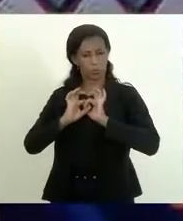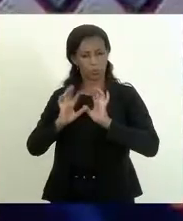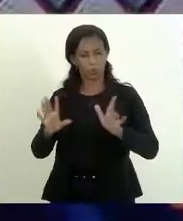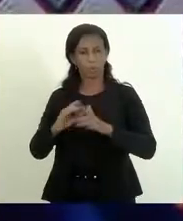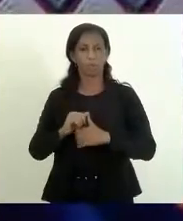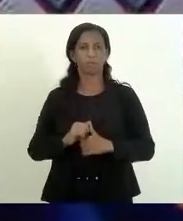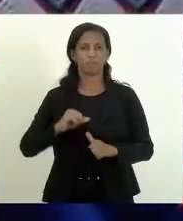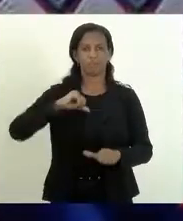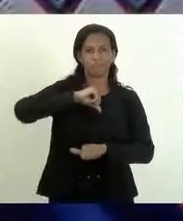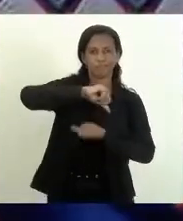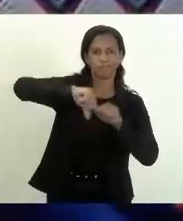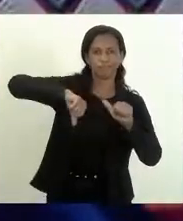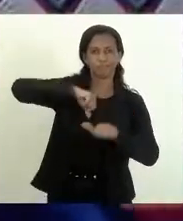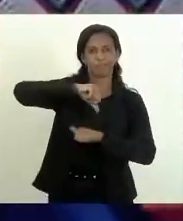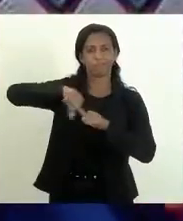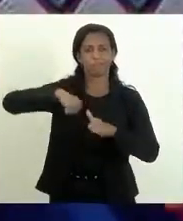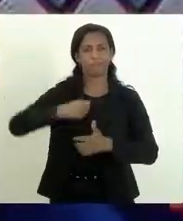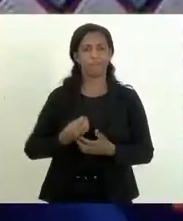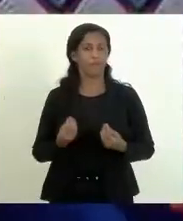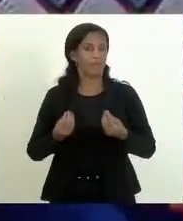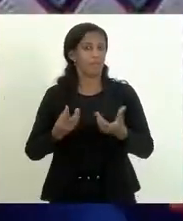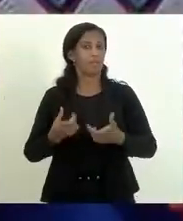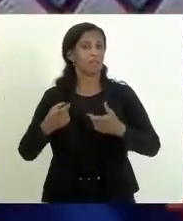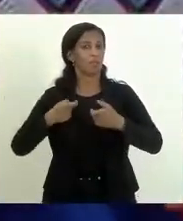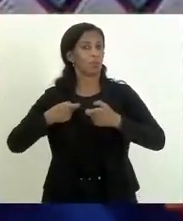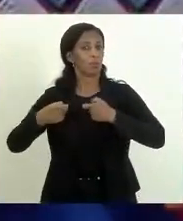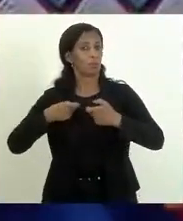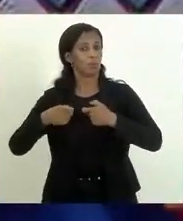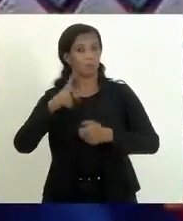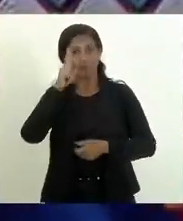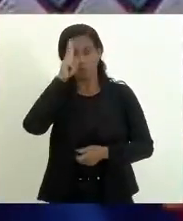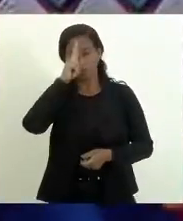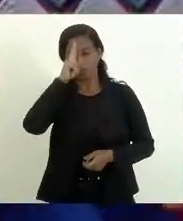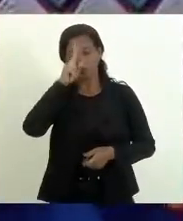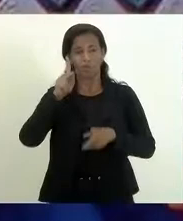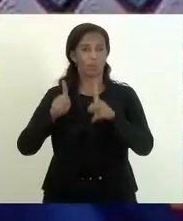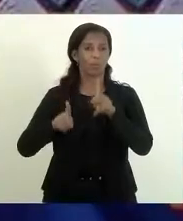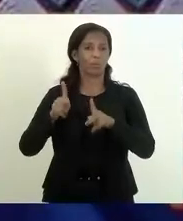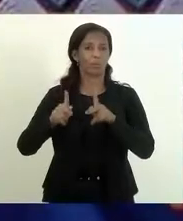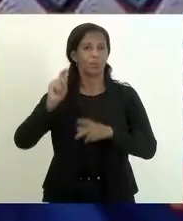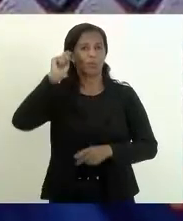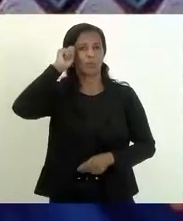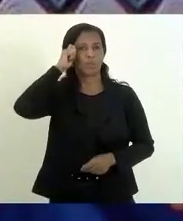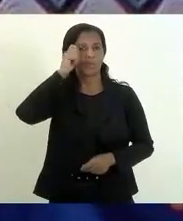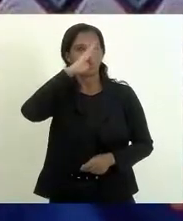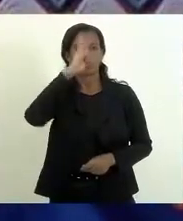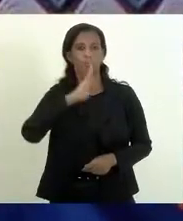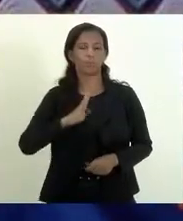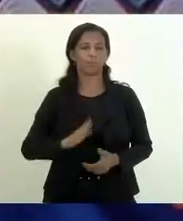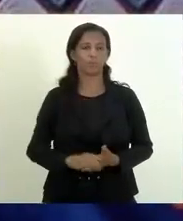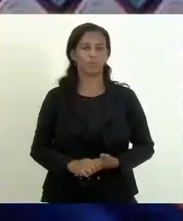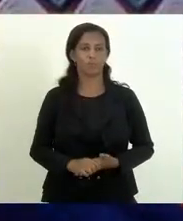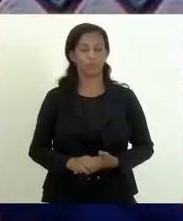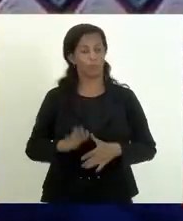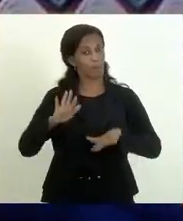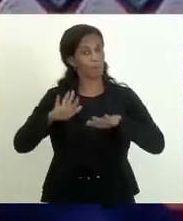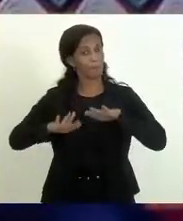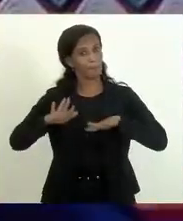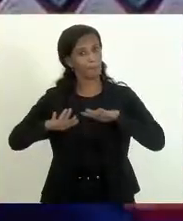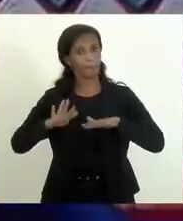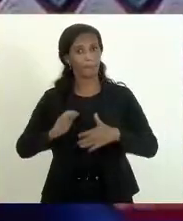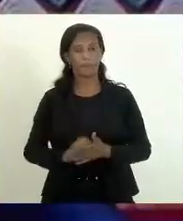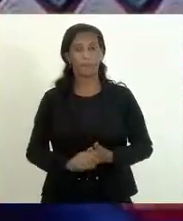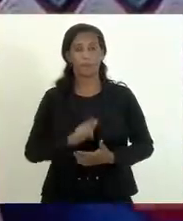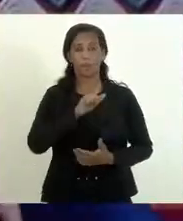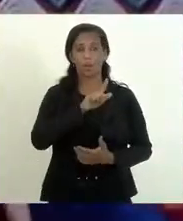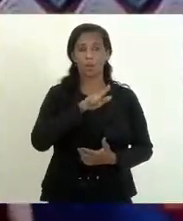emancipação, consolidando aí uma luta histórica do povo negro no Brasil. Mesmo Luiz